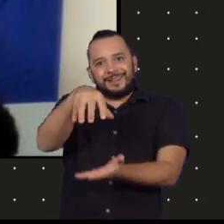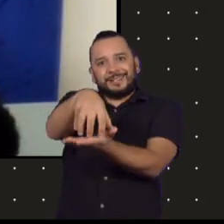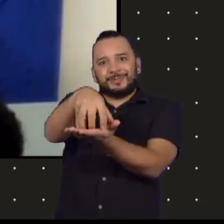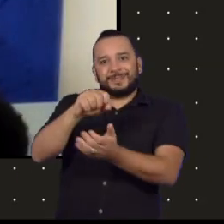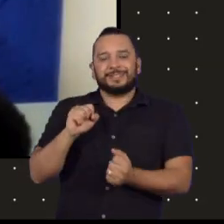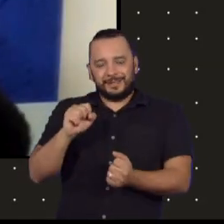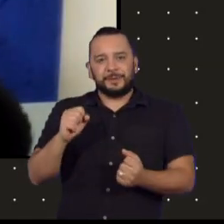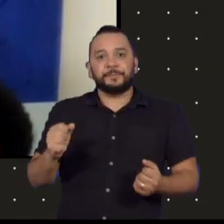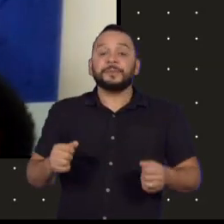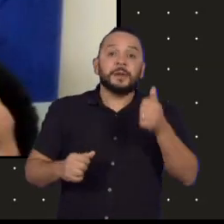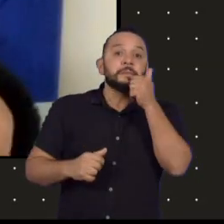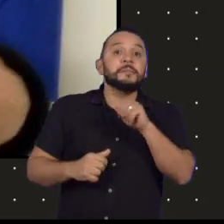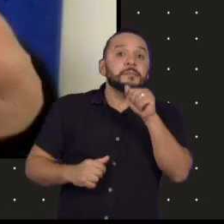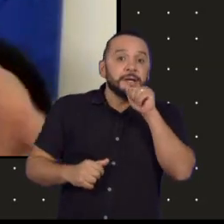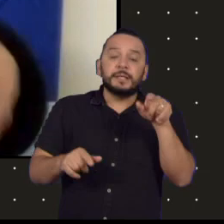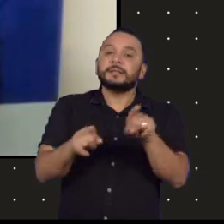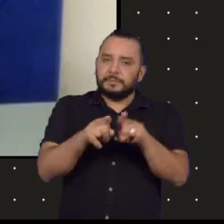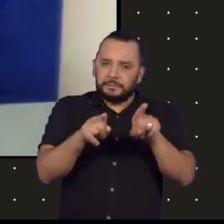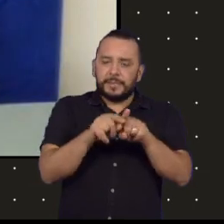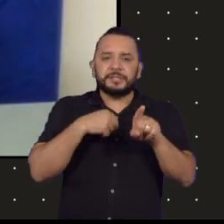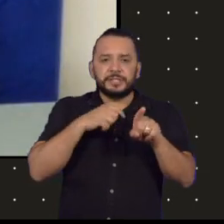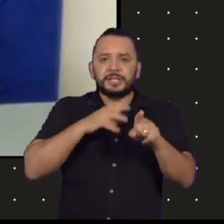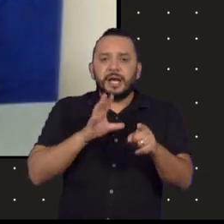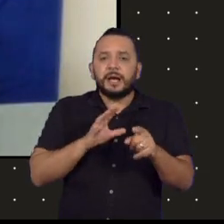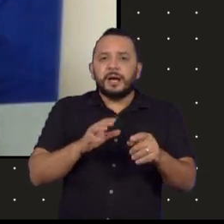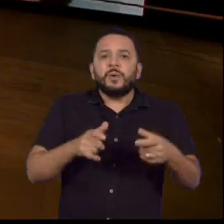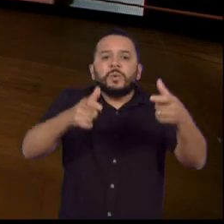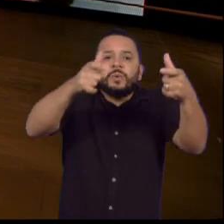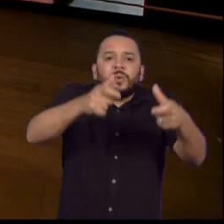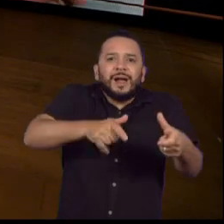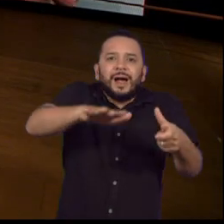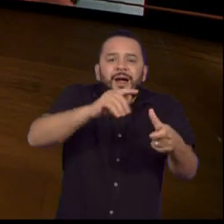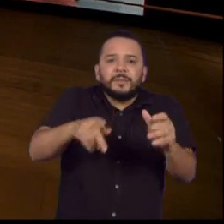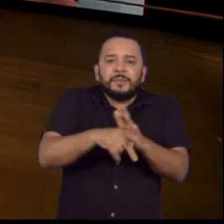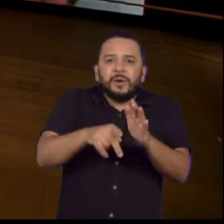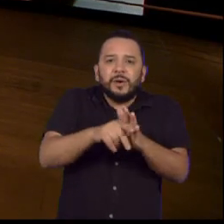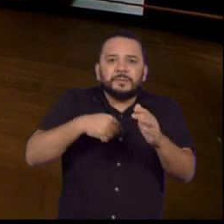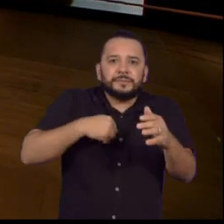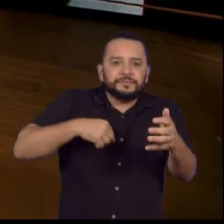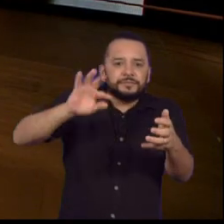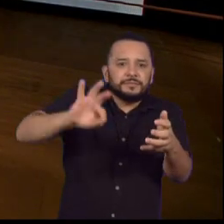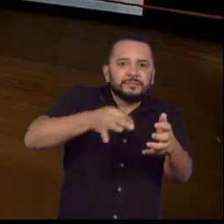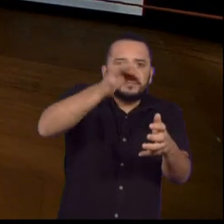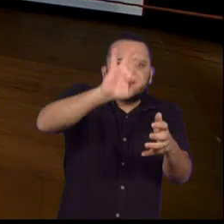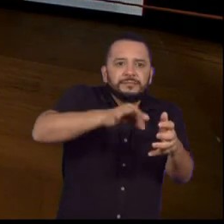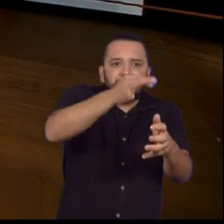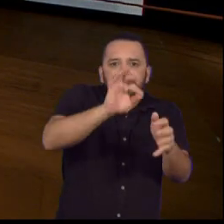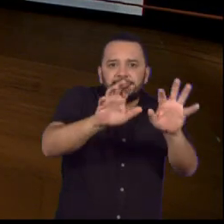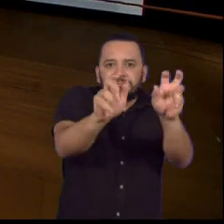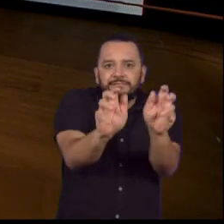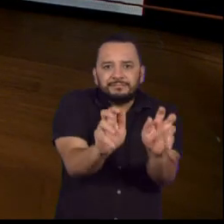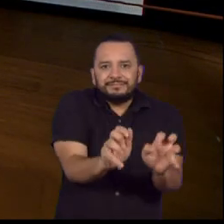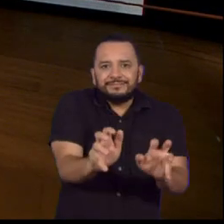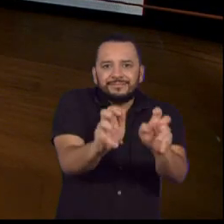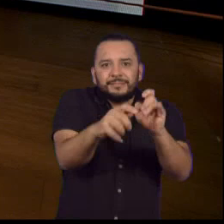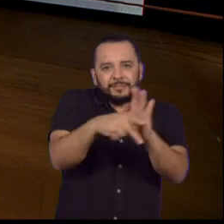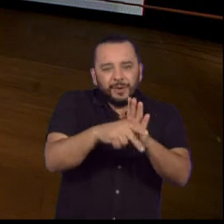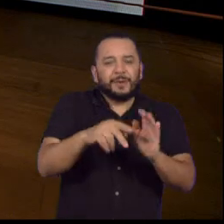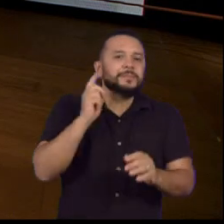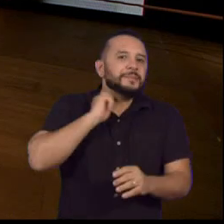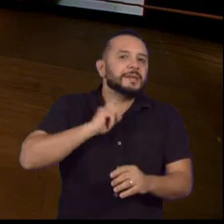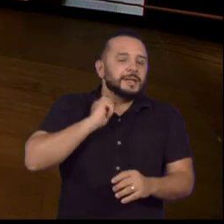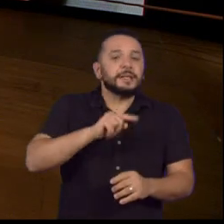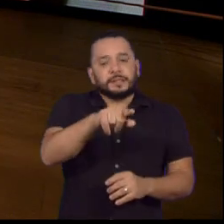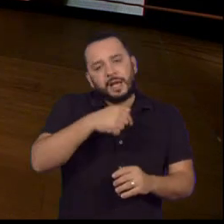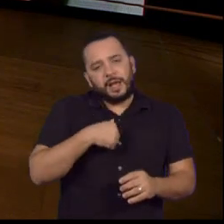prédio onde existe um centro de artesanato mineiro. Ela era... recepcionista vendedora. Além disso, depois ele foi passando para